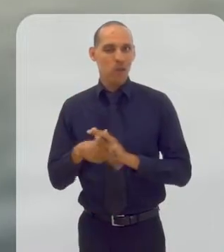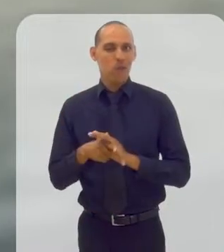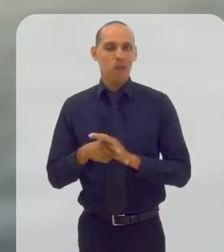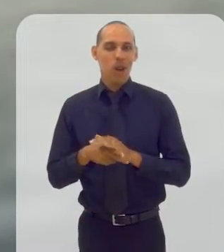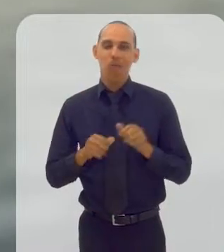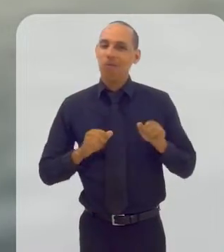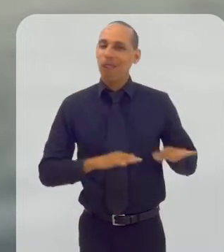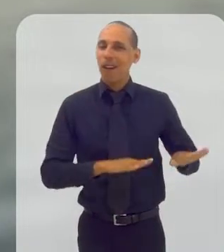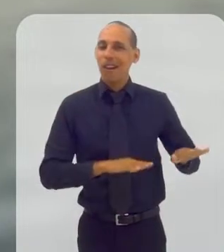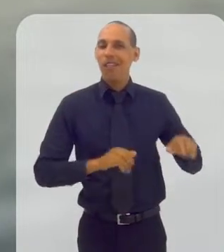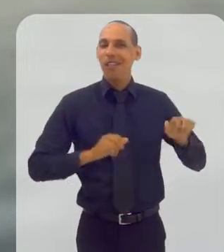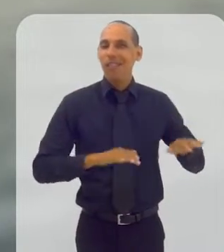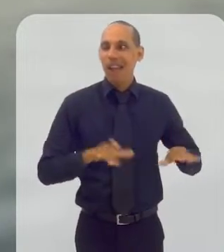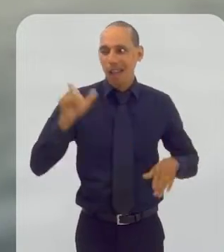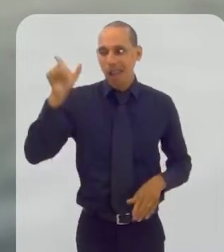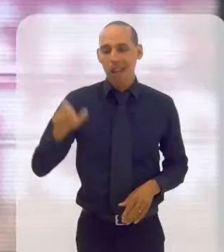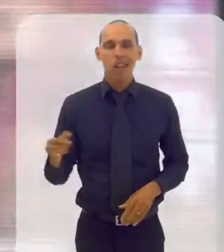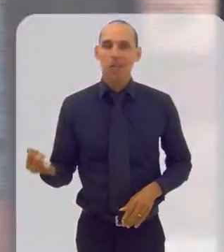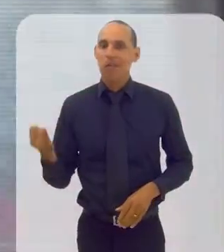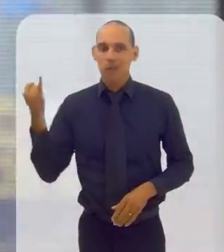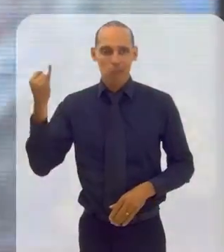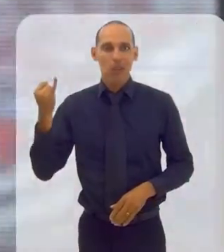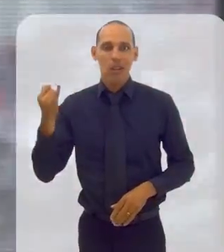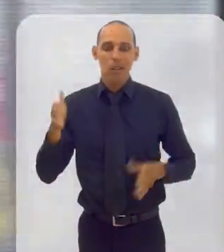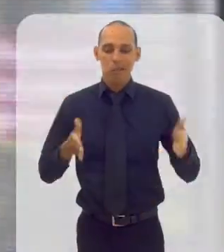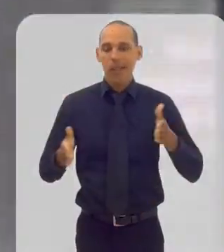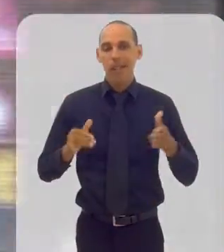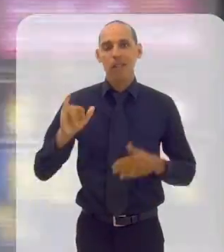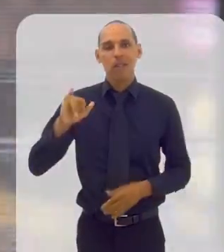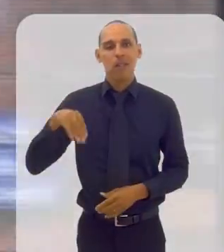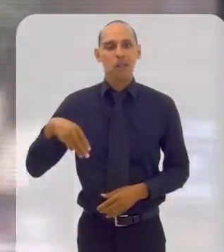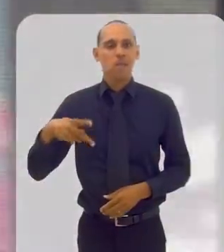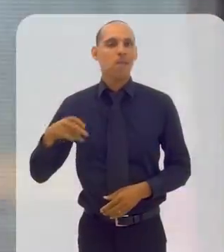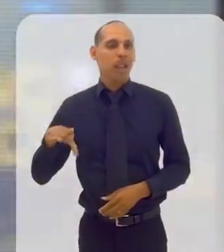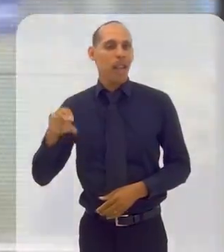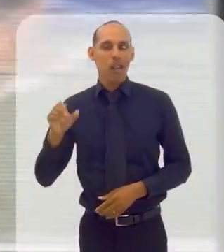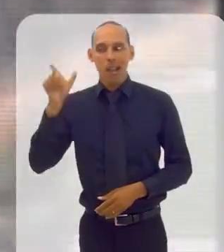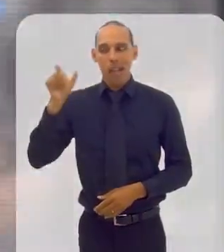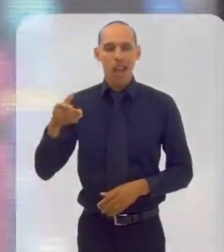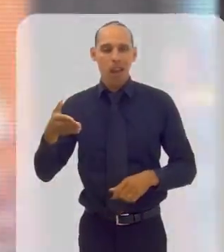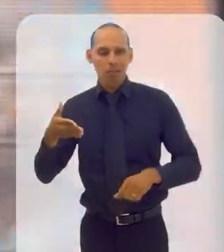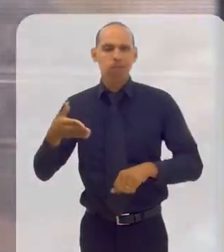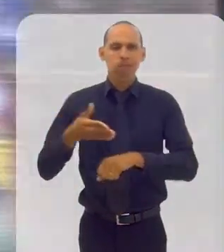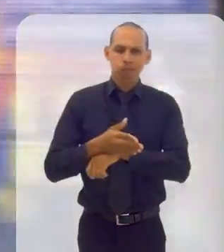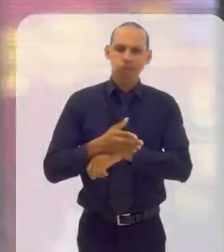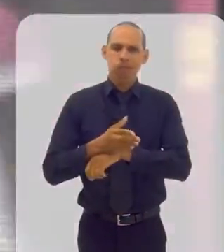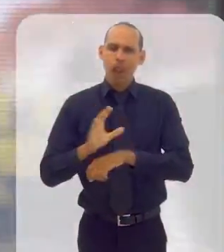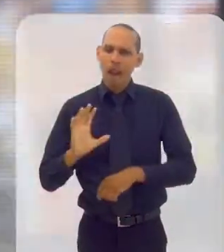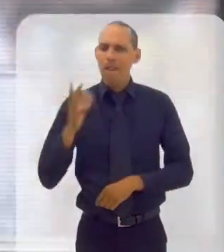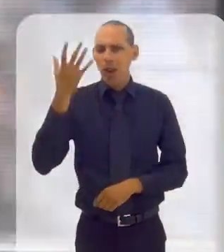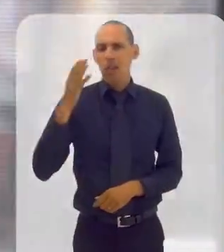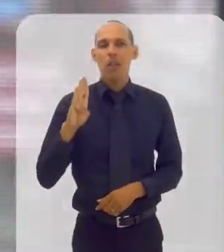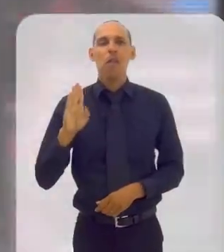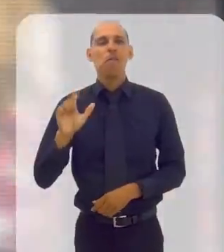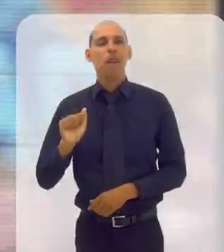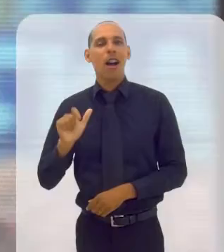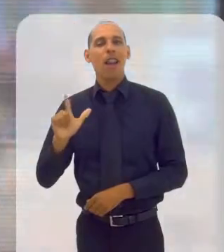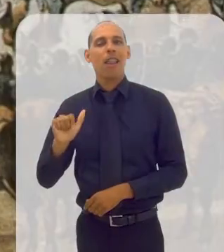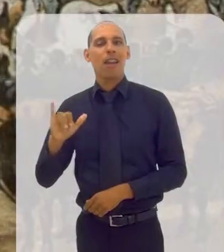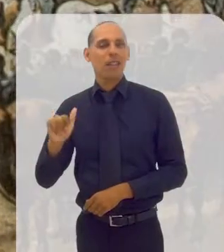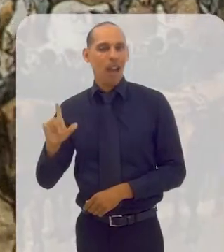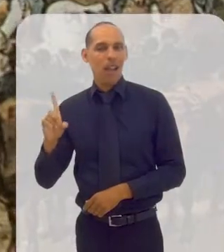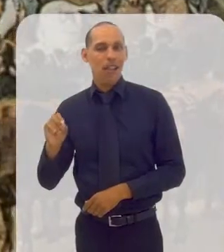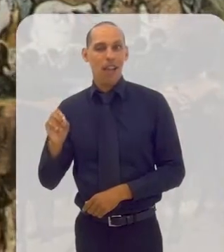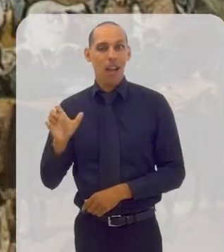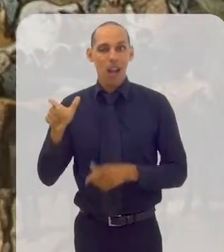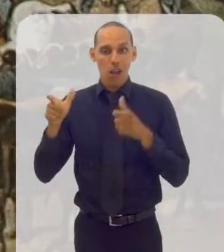e ele é muito importante na história imperial do Brasil, quando ele intervém na Revolta da Balaiada, no